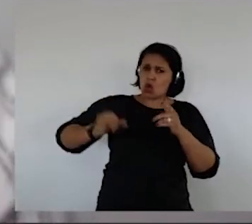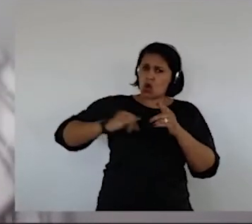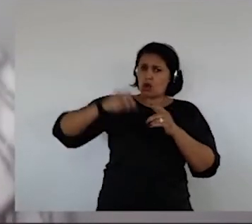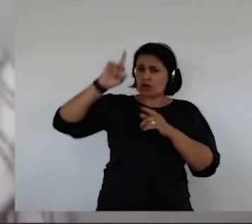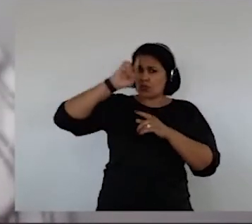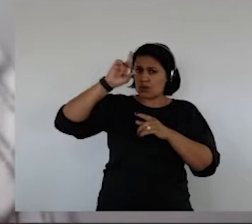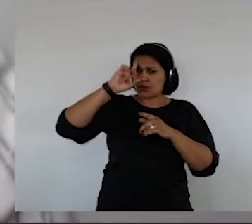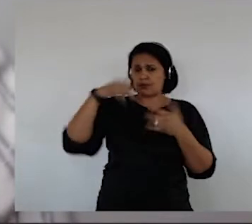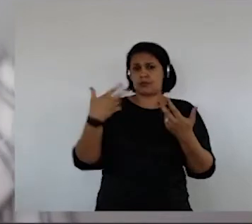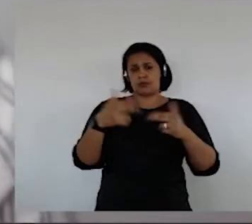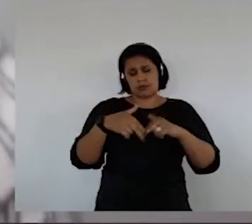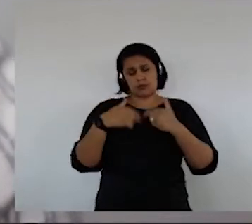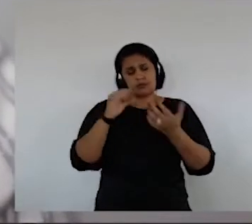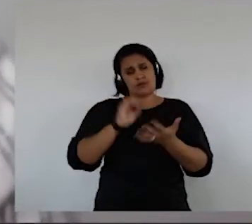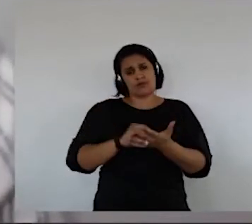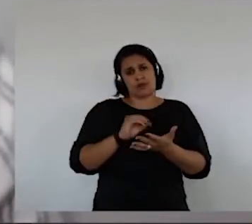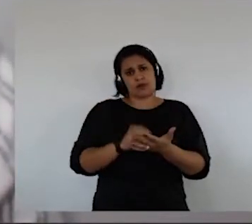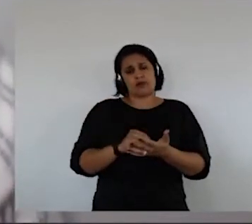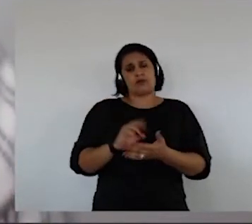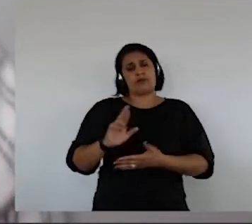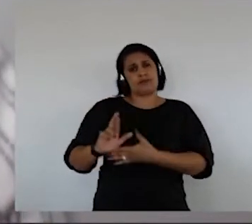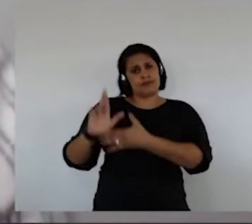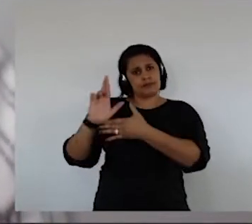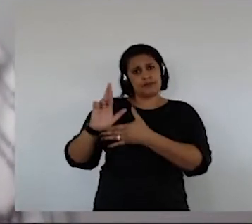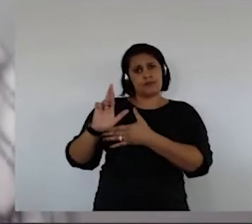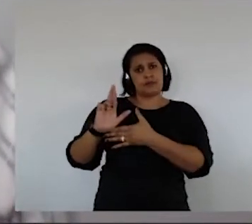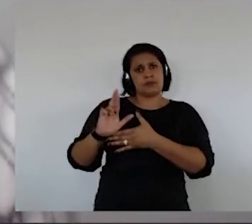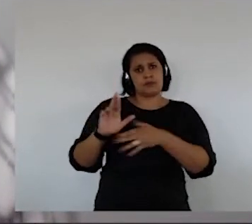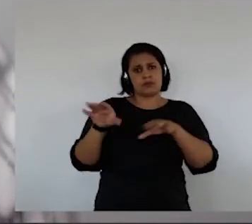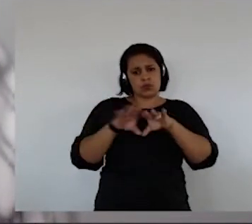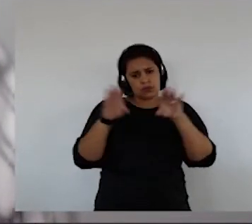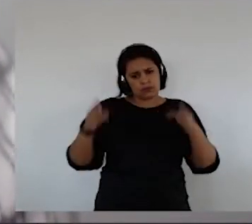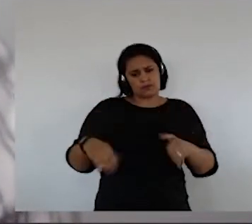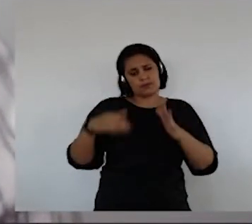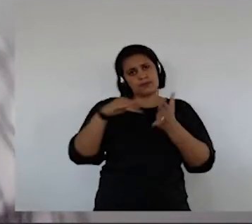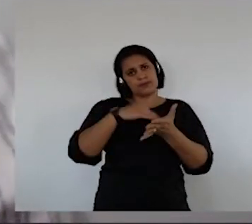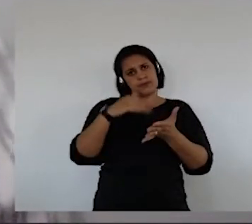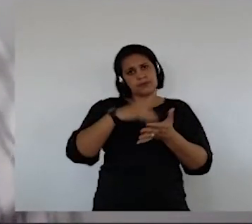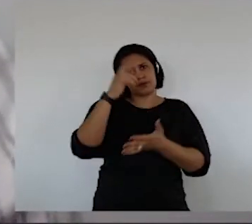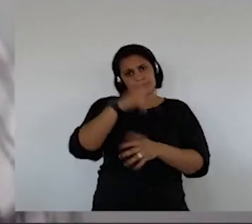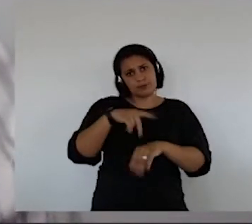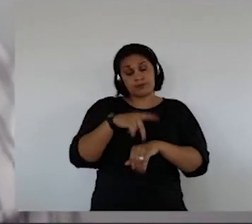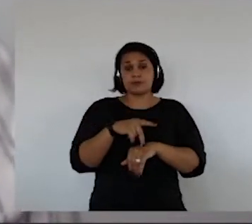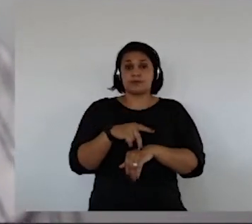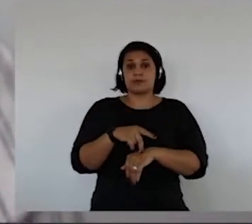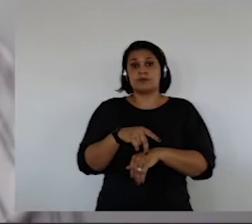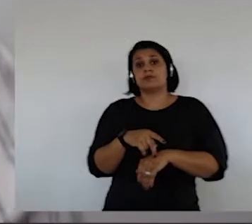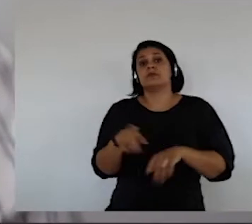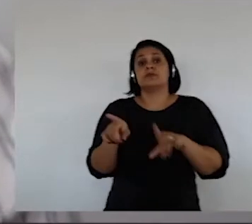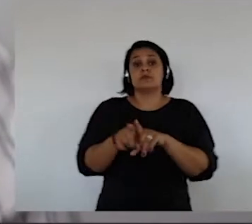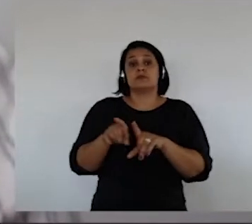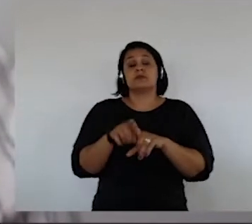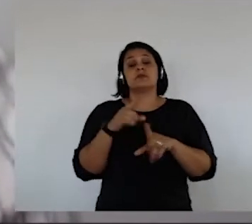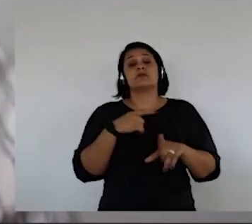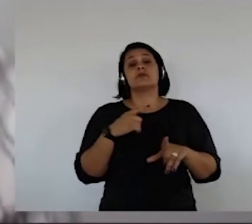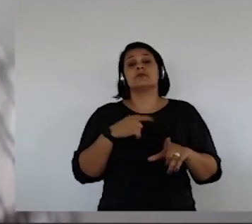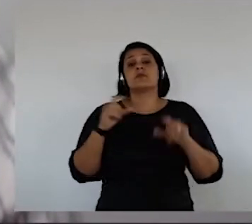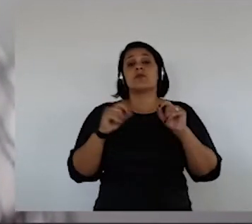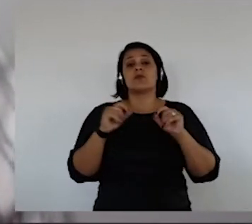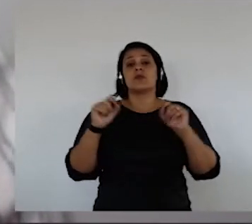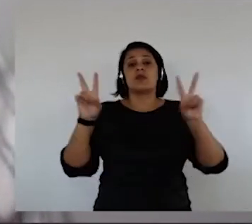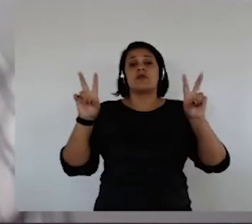de representatividade feminina nas bancas dos escritórios do país. Existe um fenômeno chamado de teto de vidro que